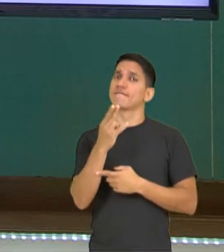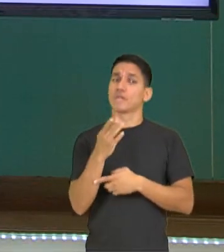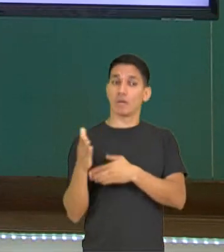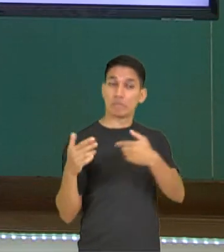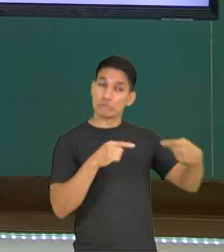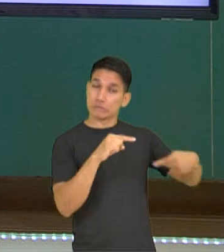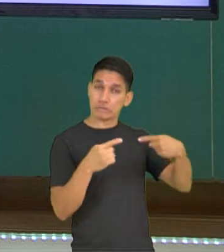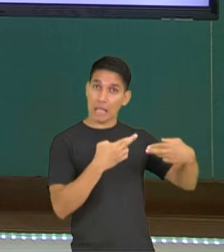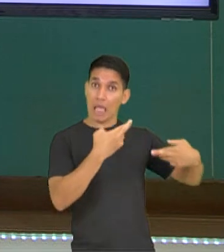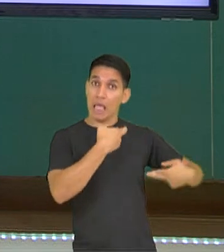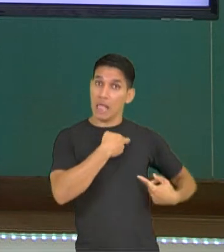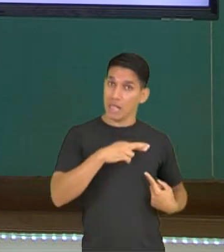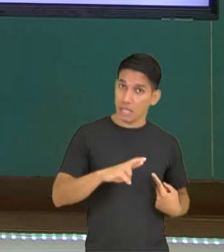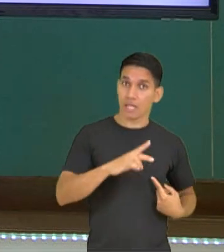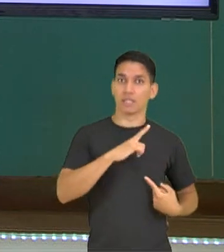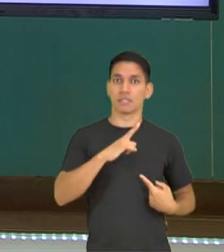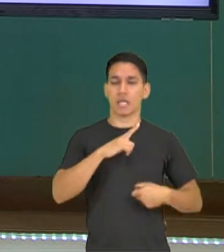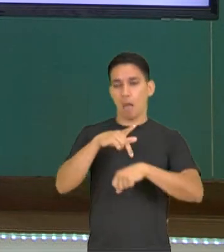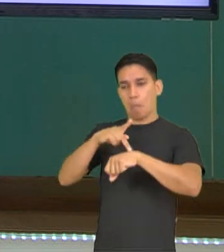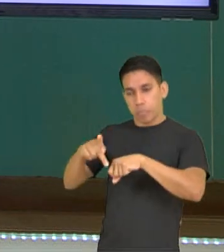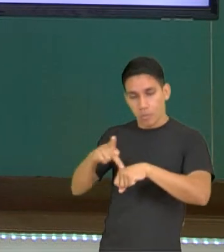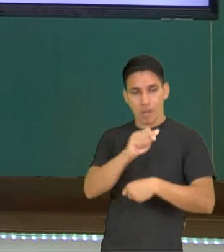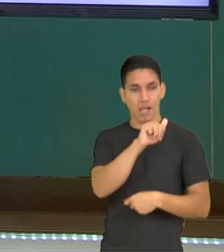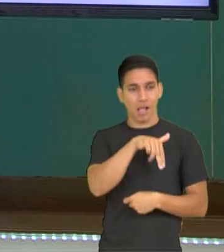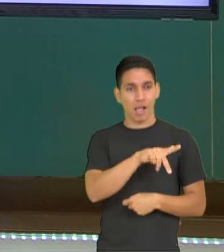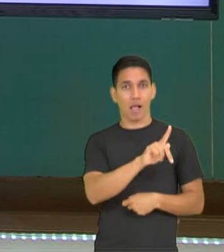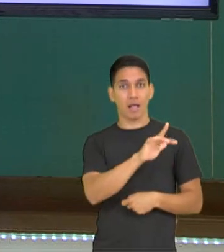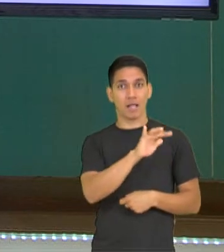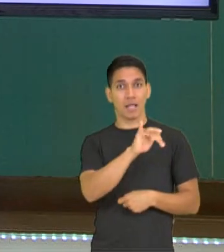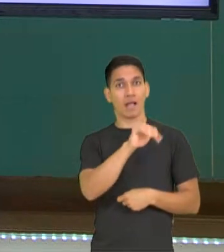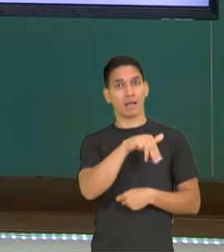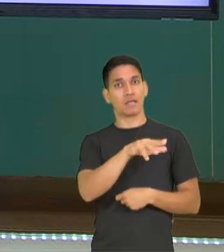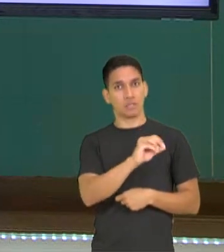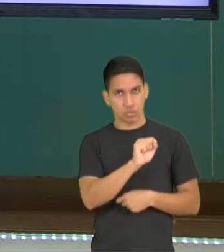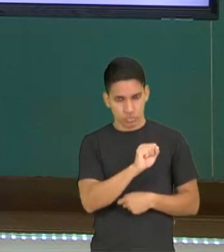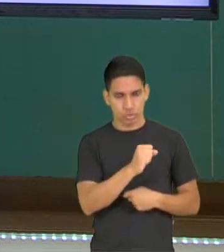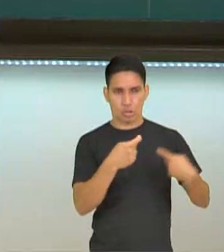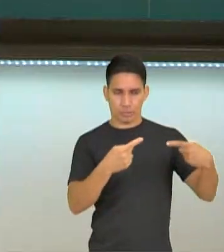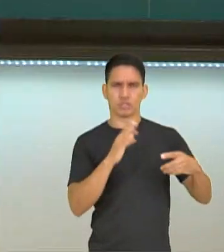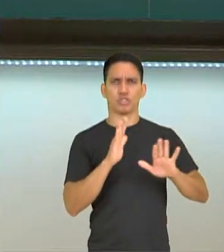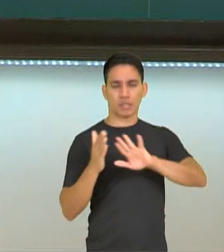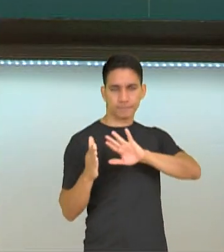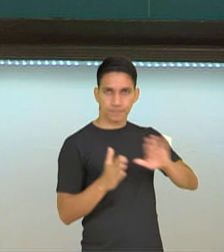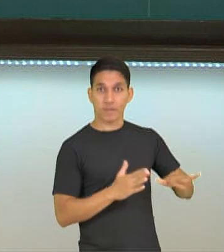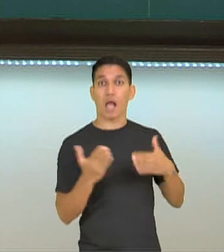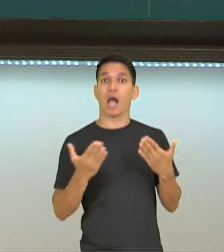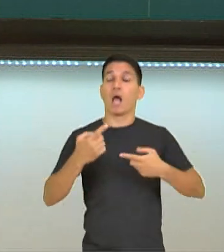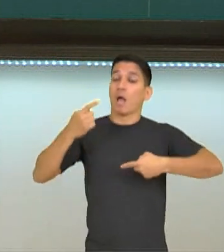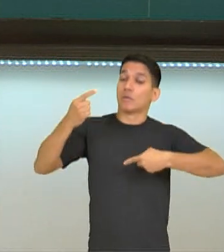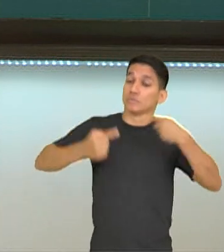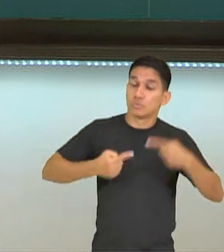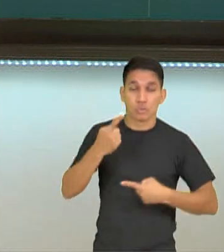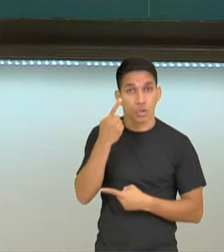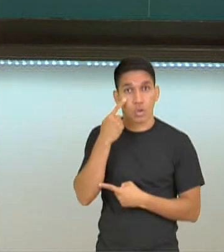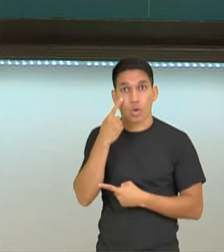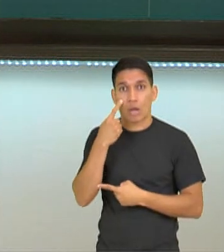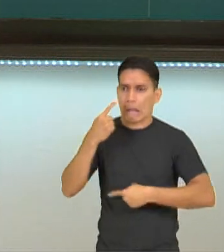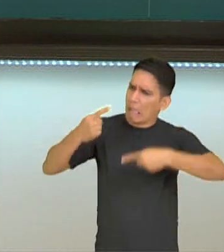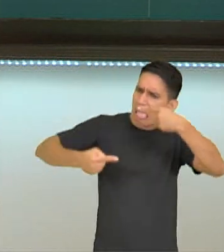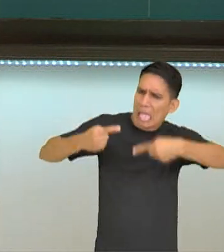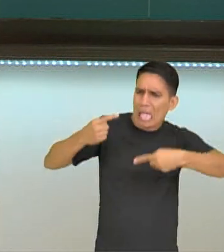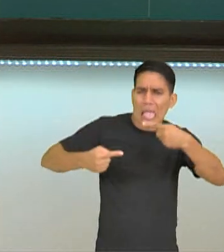religiosas que existiam entre puritanos e entre anglicanos, e as disputas políticas,